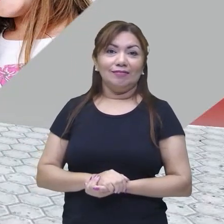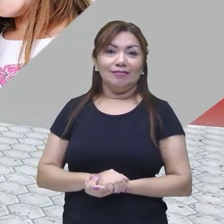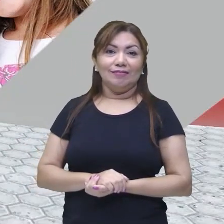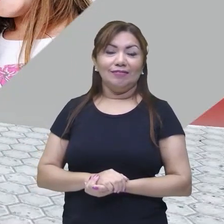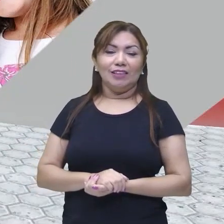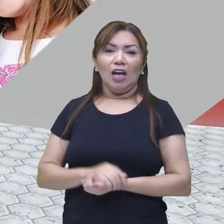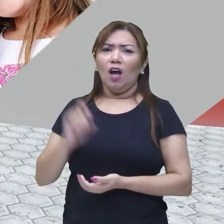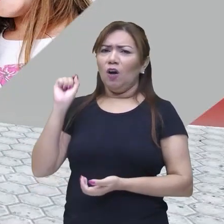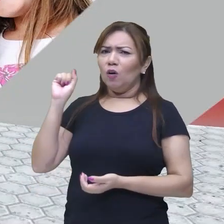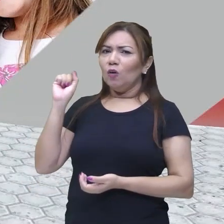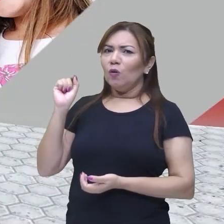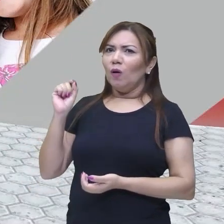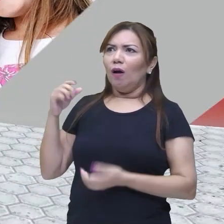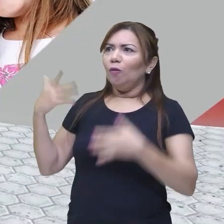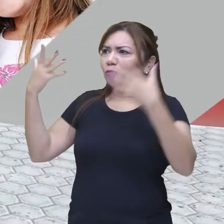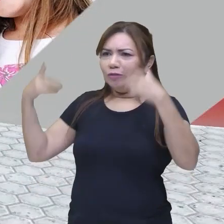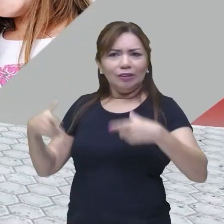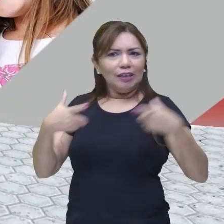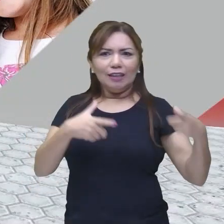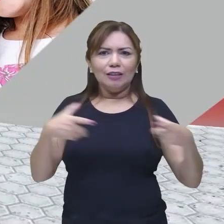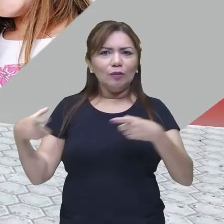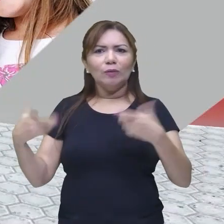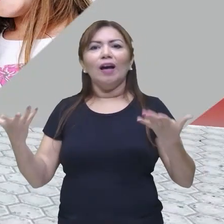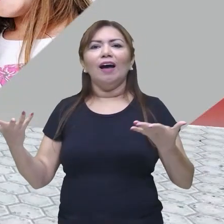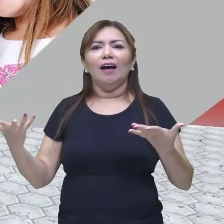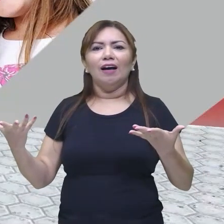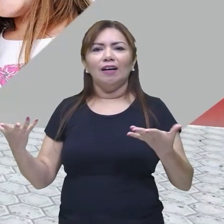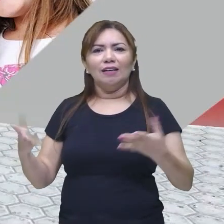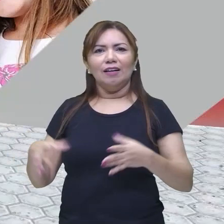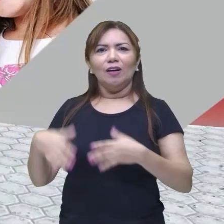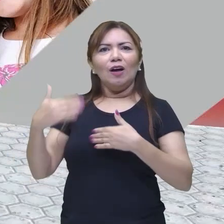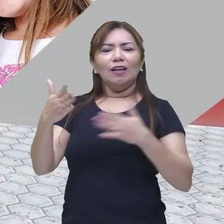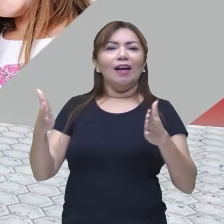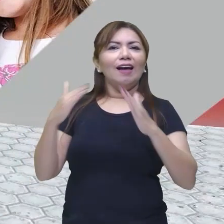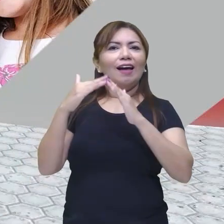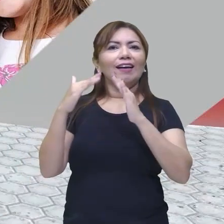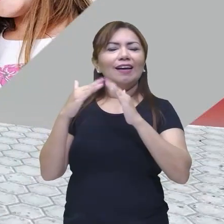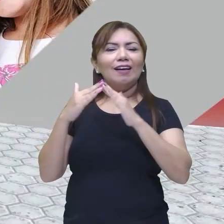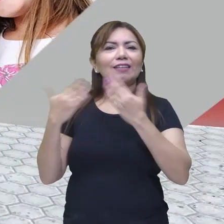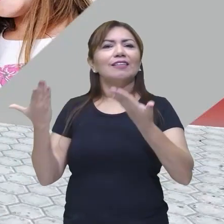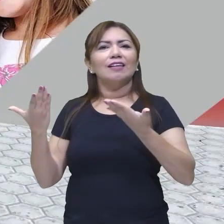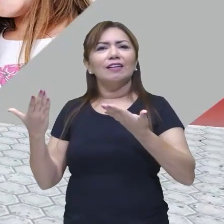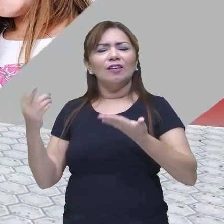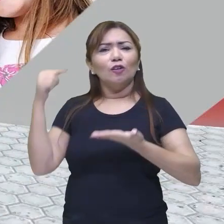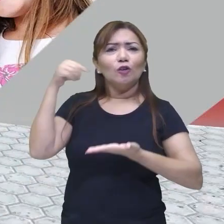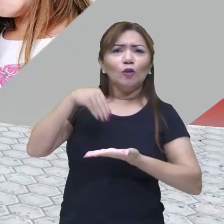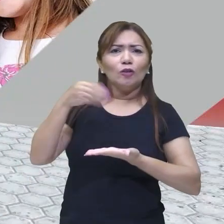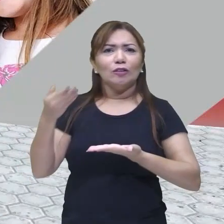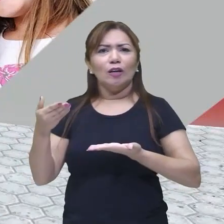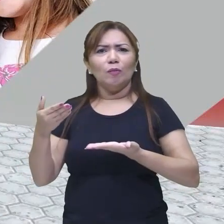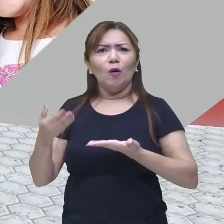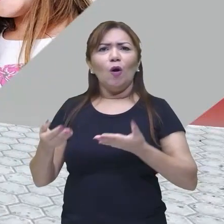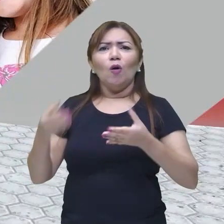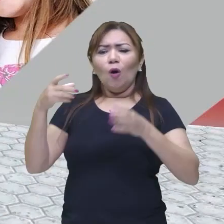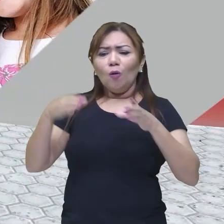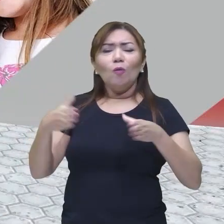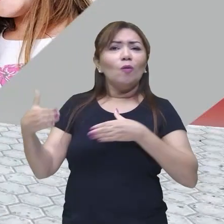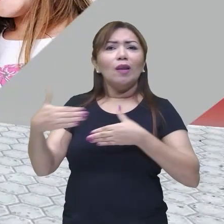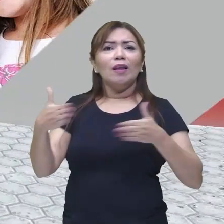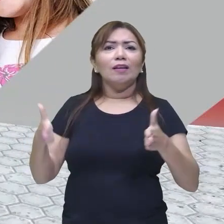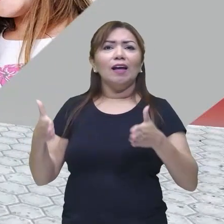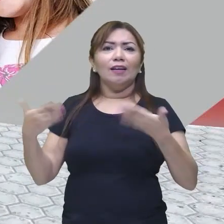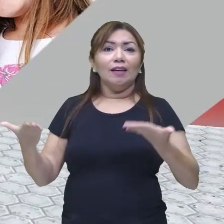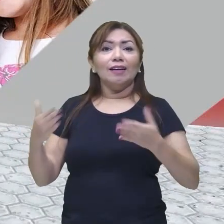Onde você acha que nós estamos? Em qual parte da casa você acha? Qual cômodo da casa você acha que